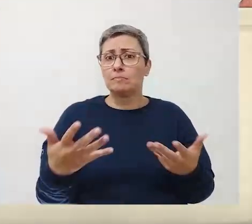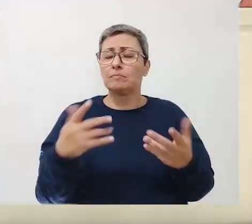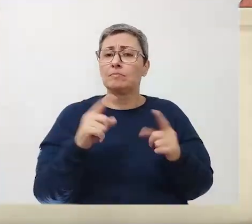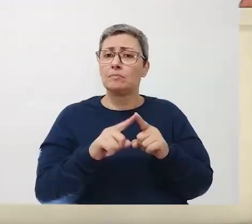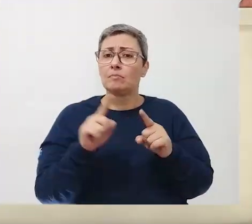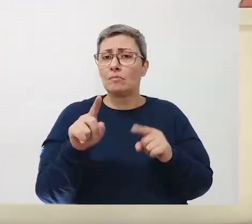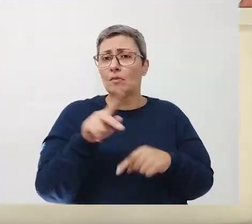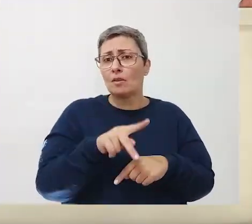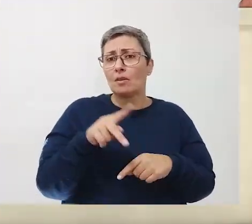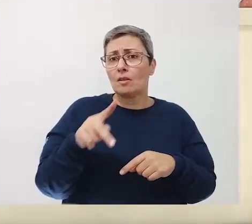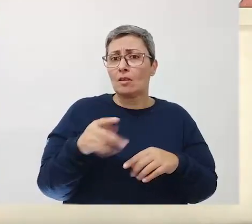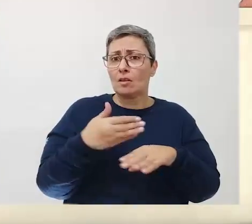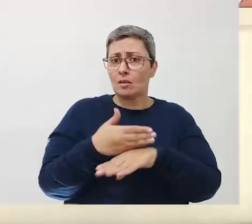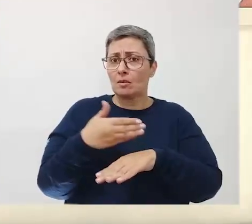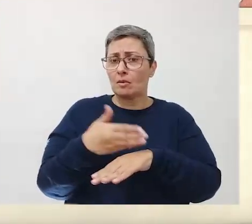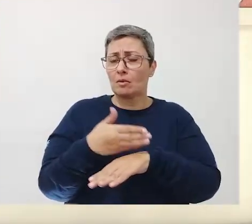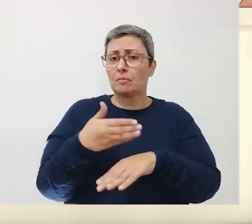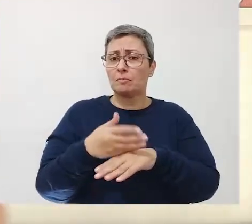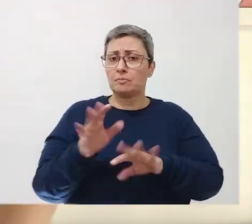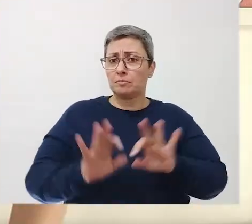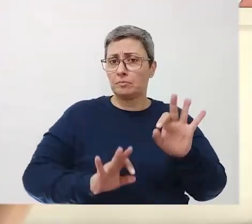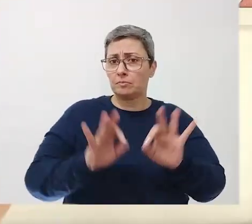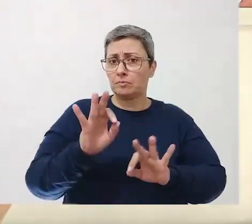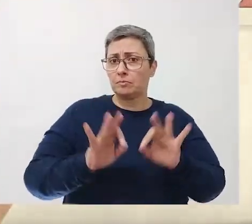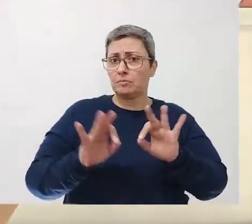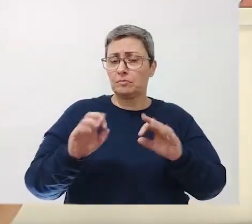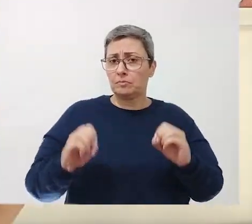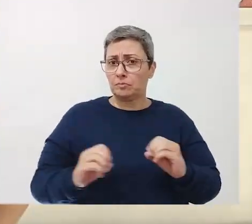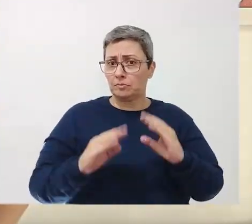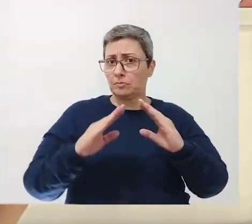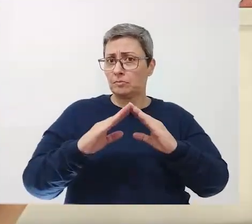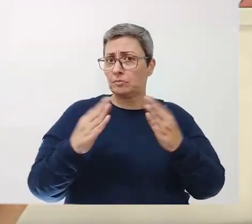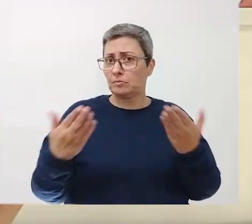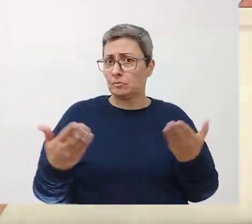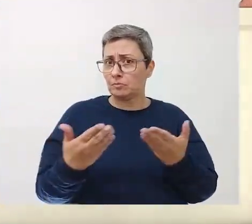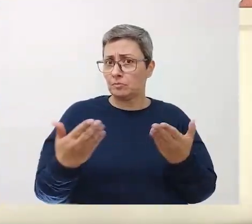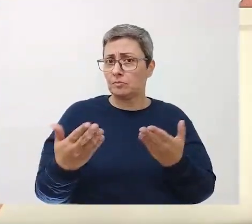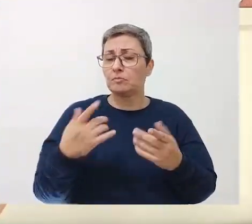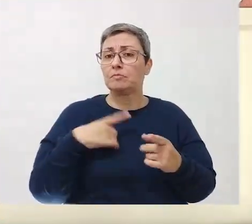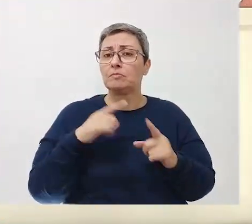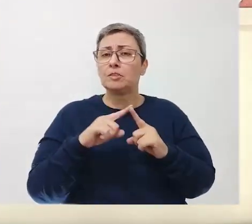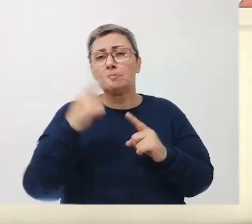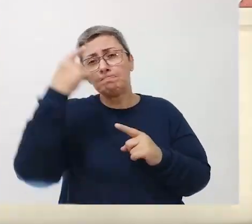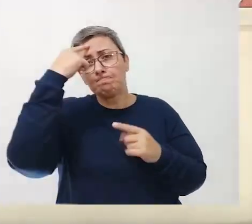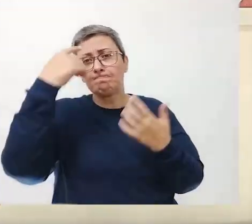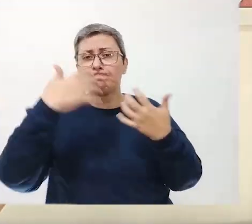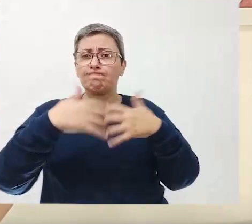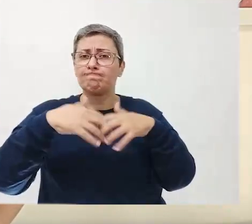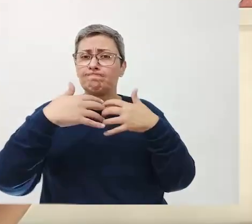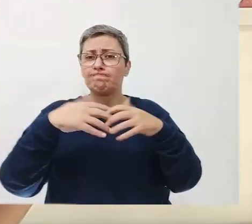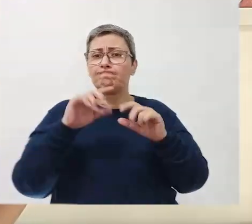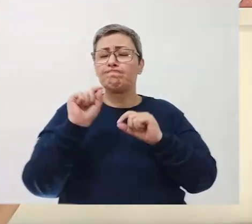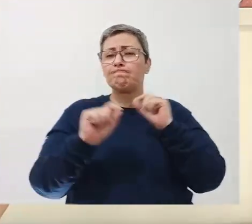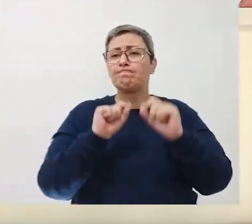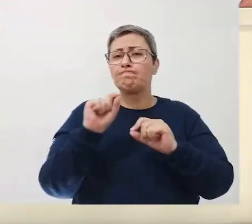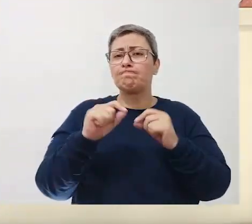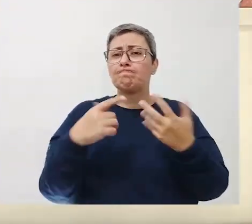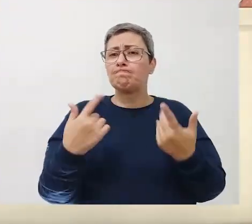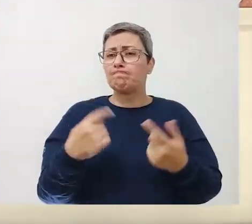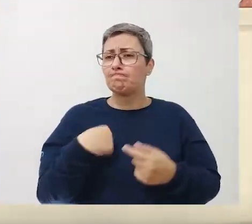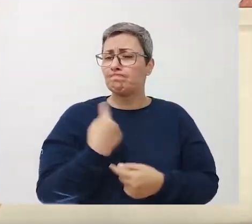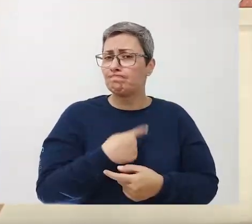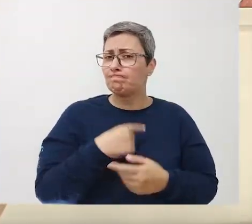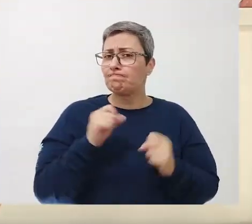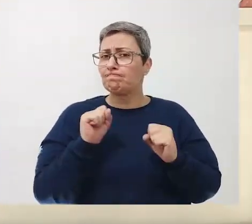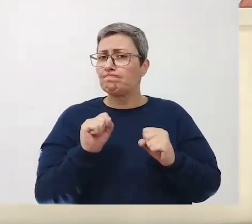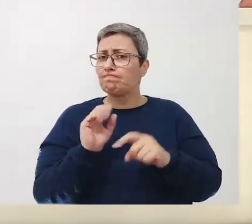da elaboração dos nossos programas dos Saberes em Casa ficou pensando: como é que nós podemos ajudar os alunos